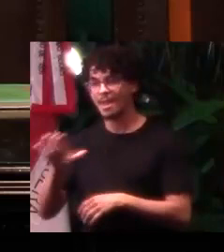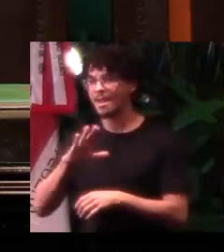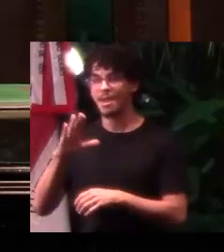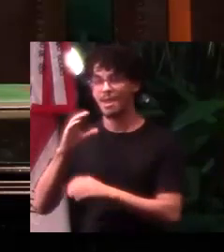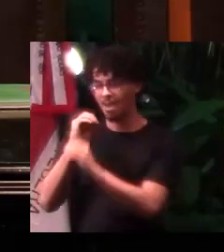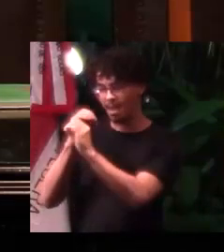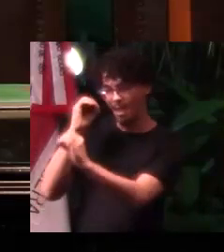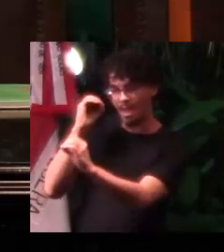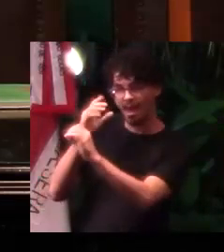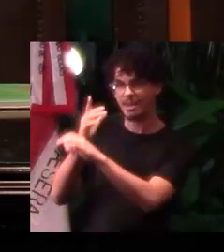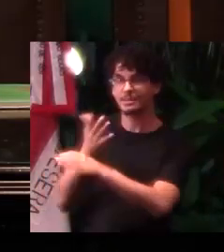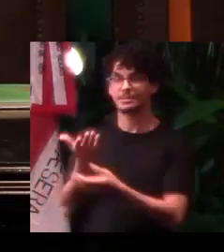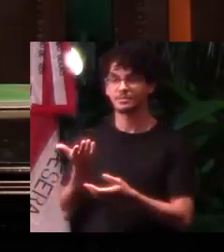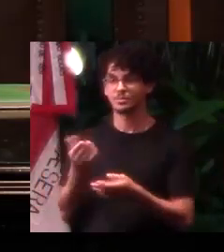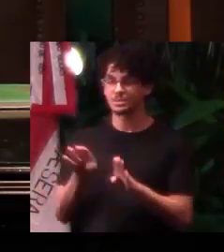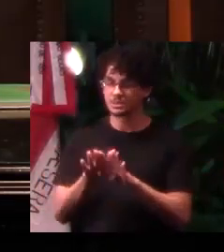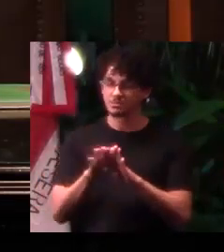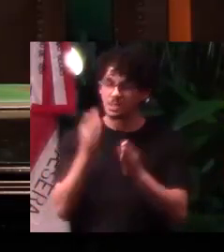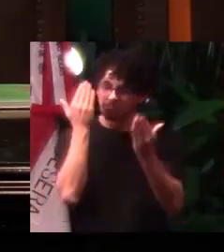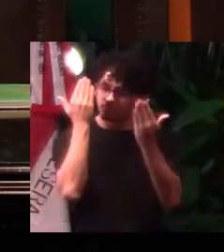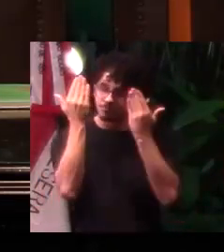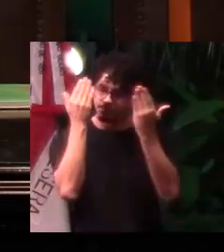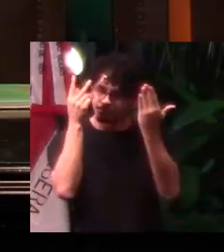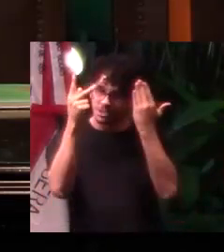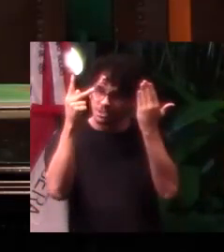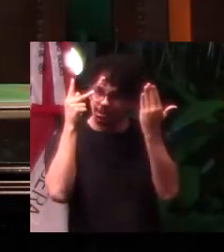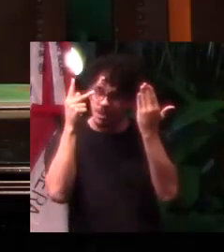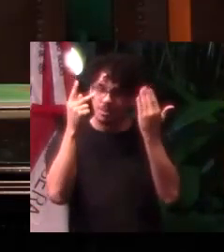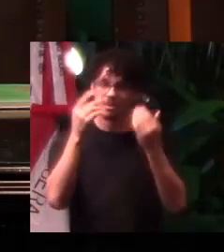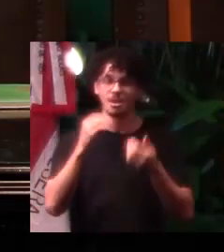arquitetura, da psicanálise, a